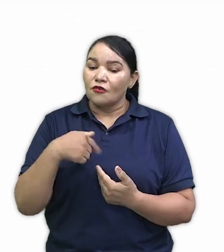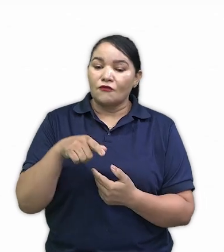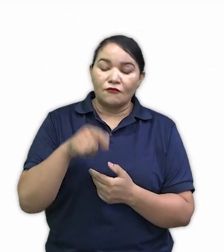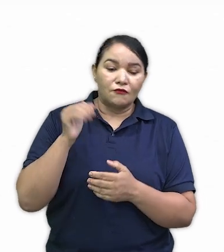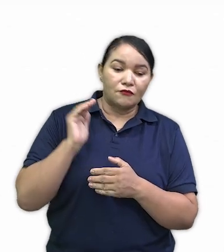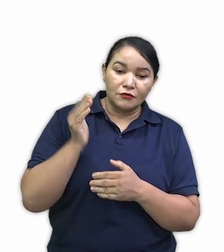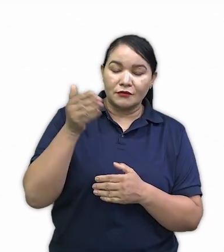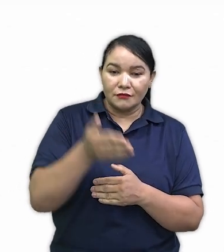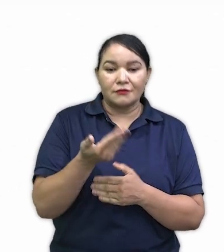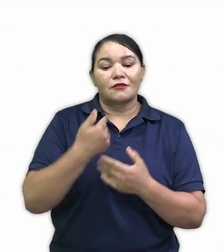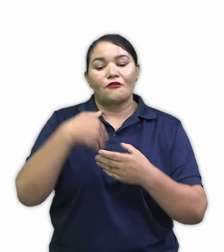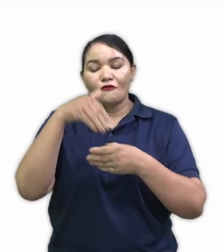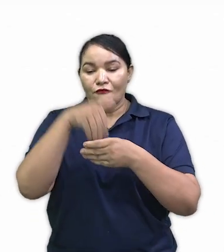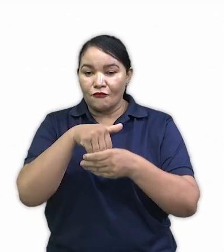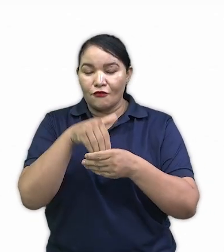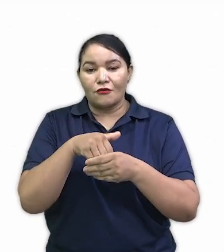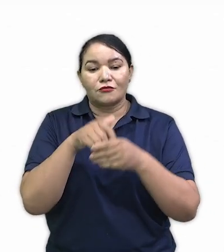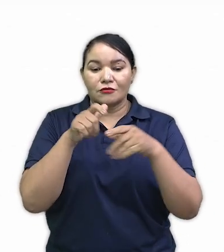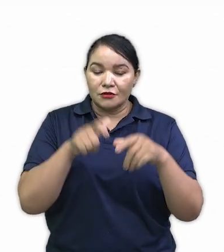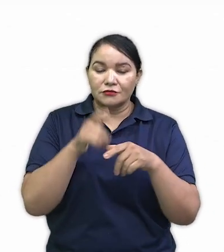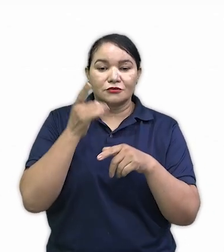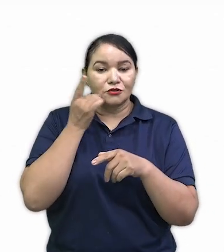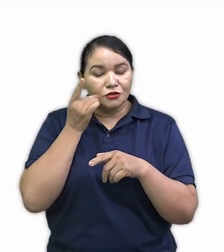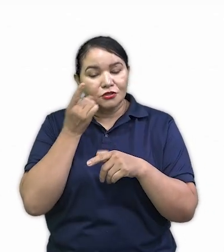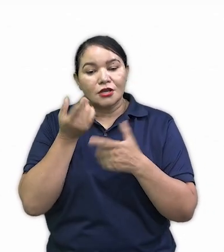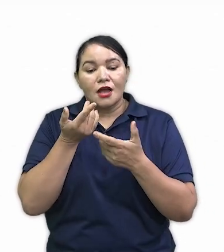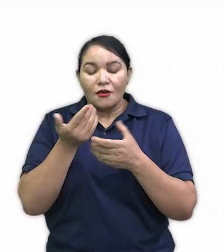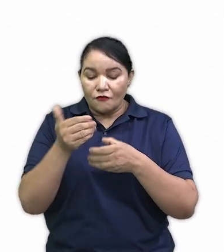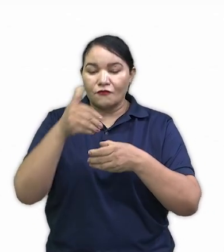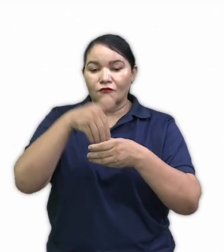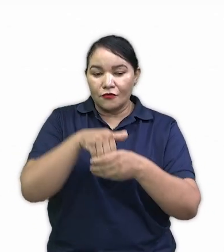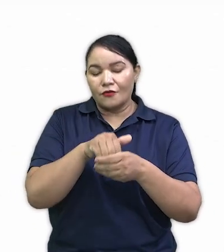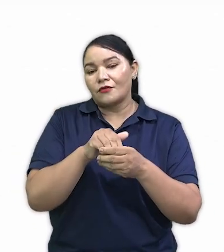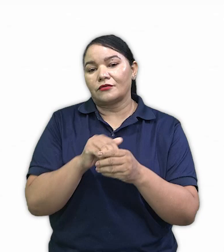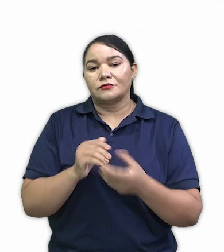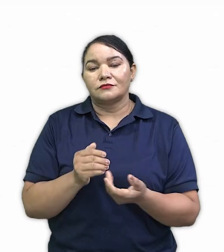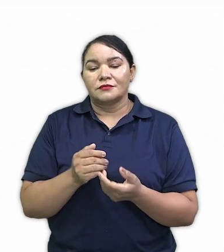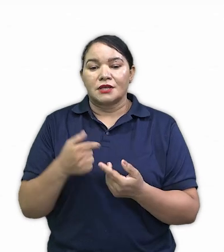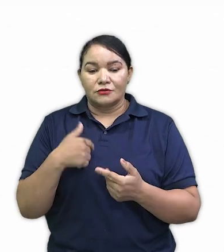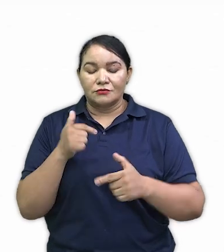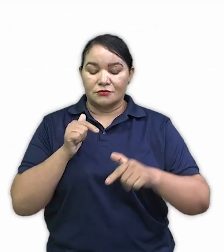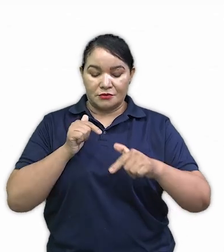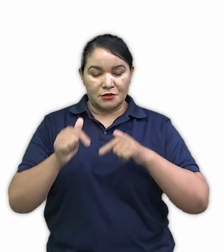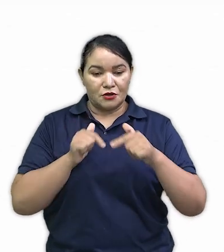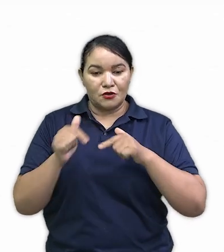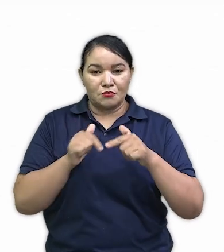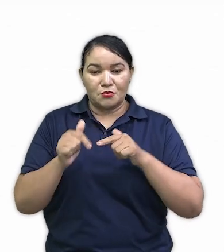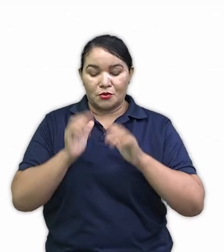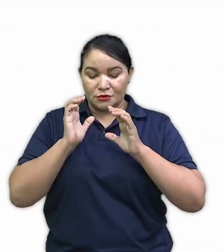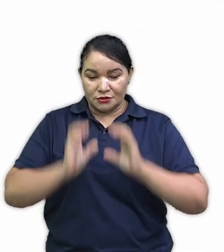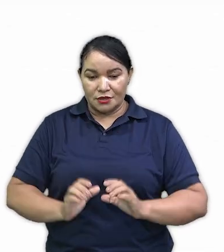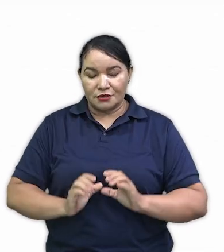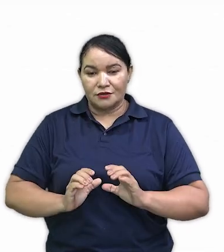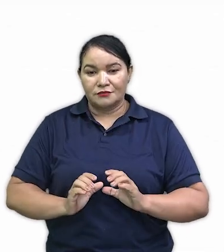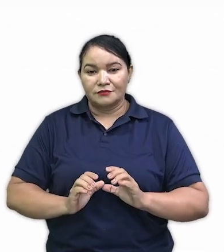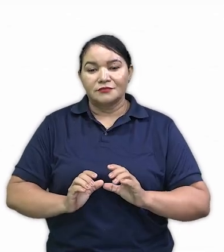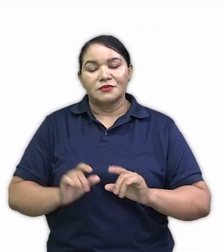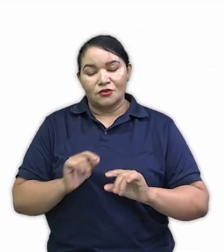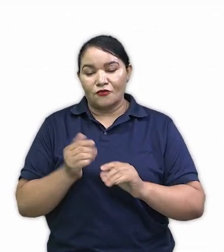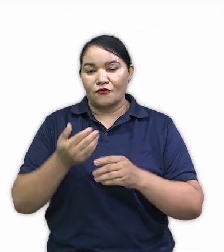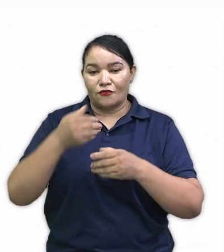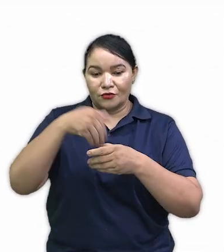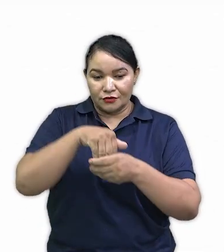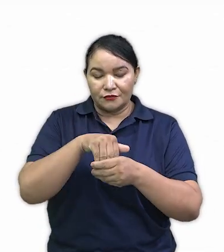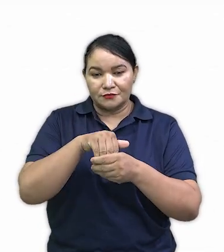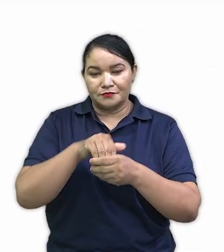Eu voto, vou lá, né, num determinado dia e vou lá exercer o meu papel de cidadão